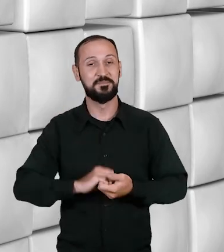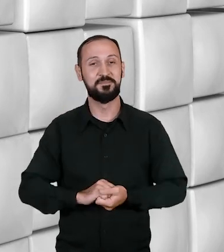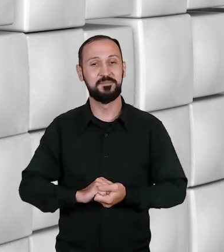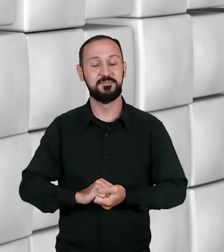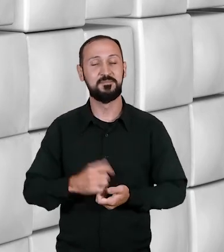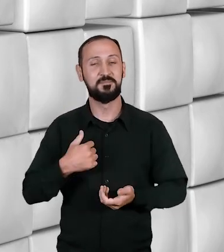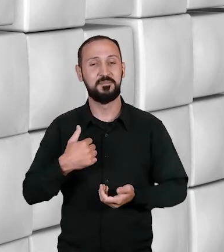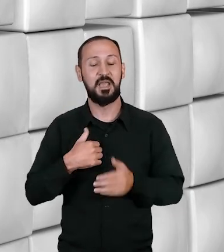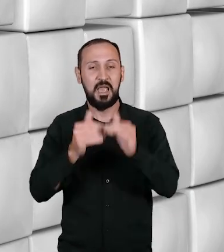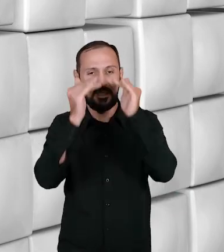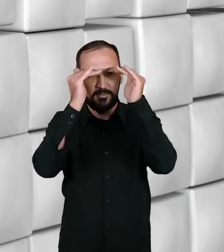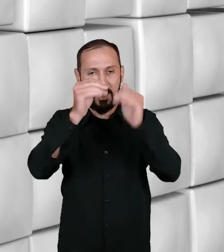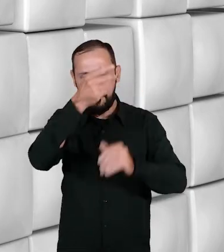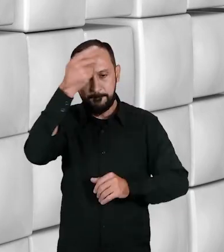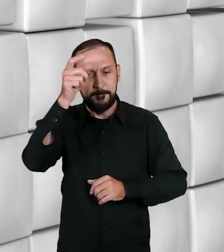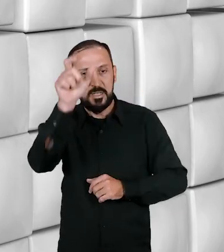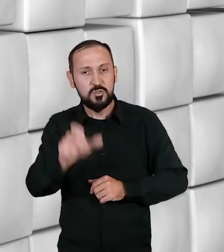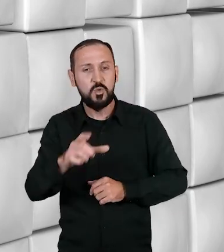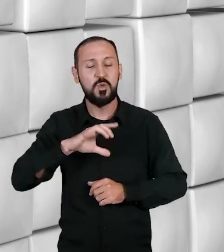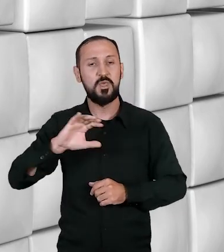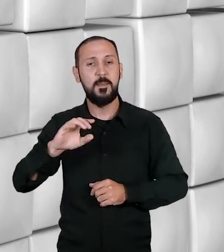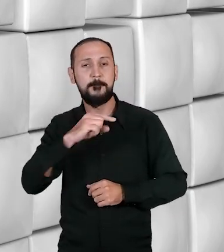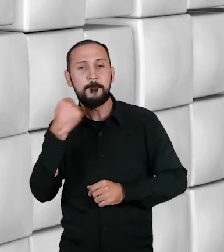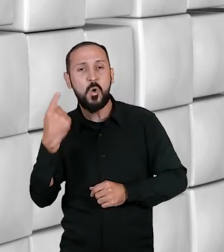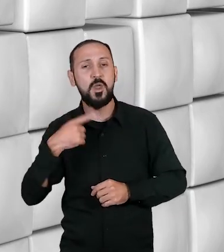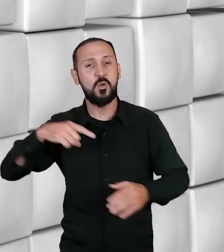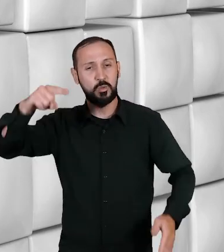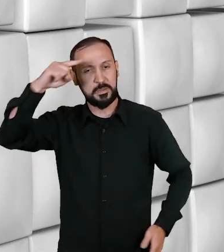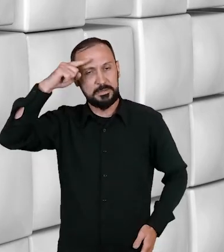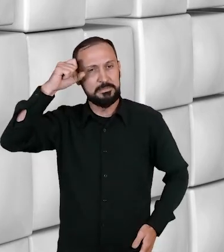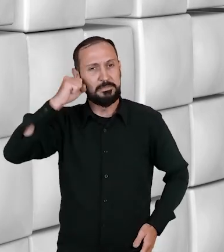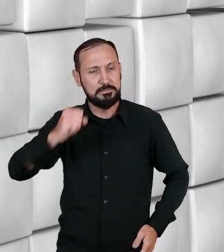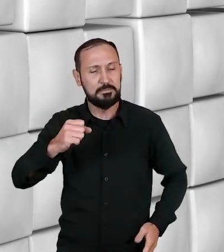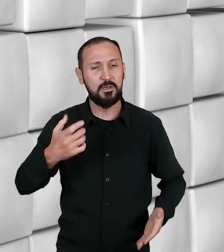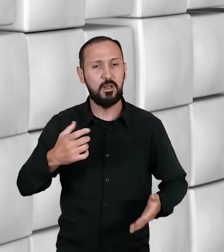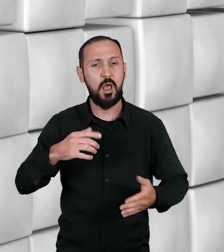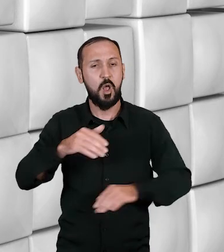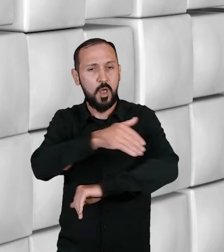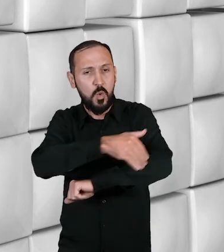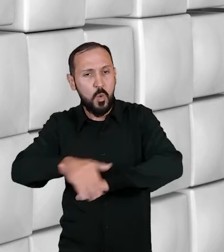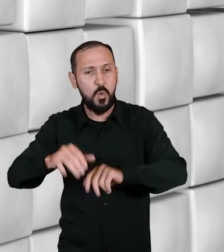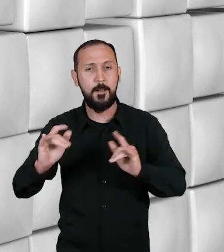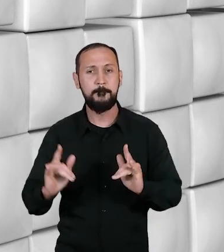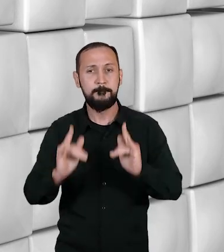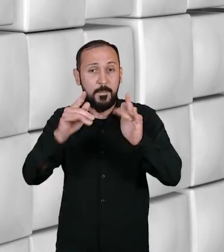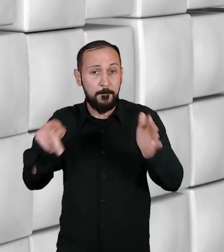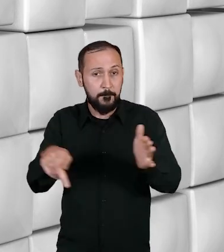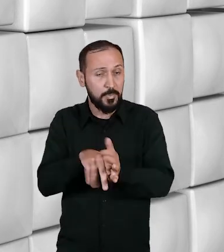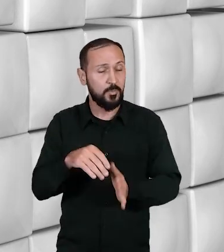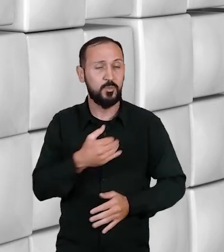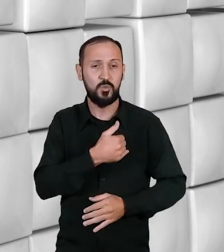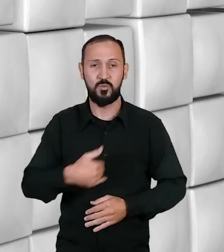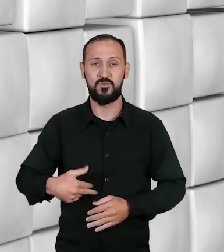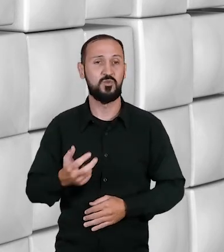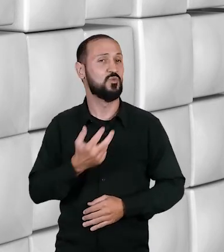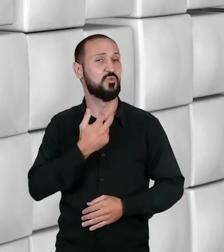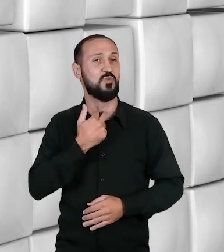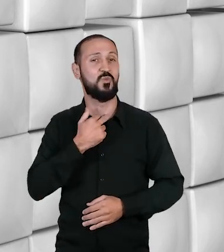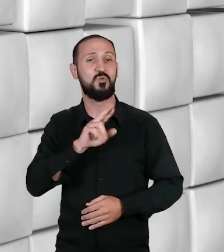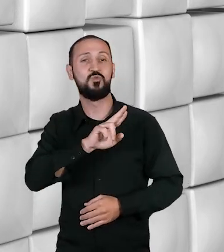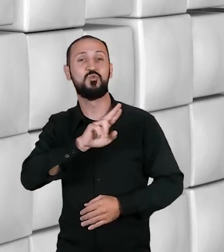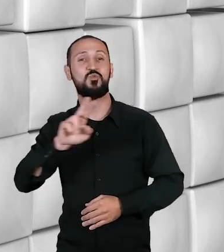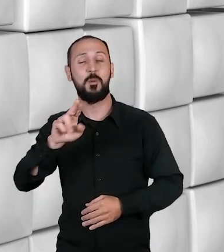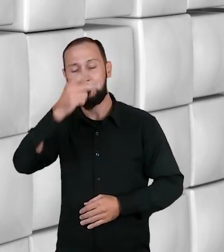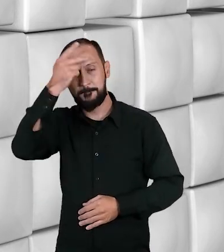Olá! Em respeito à memória de vítimas da ditadura militar, ruas e prédios públicos deixarão